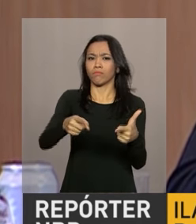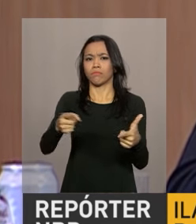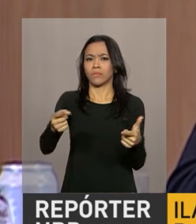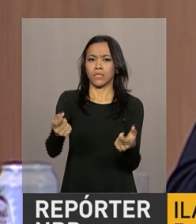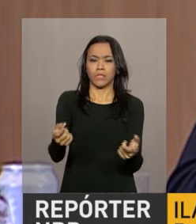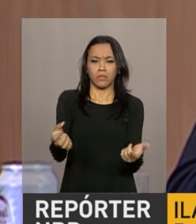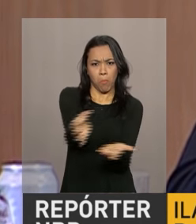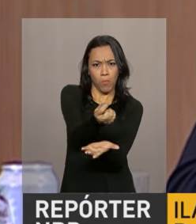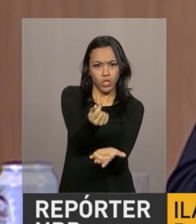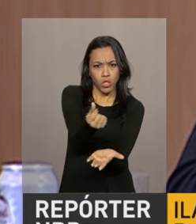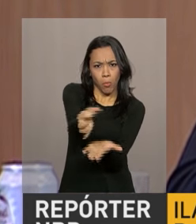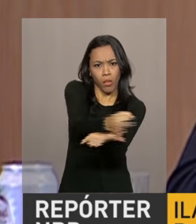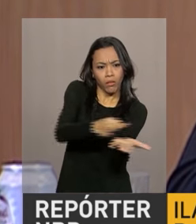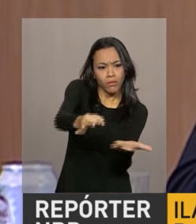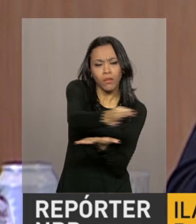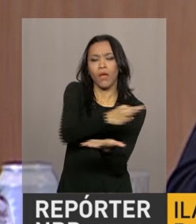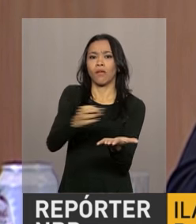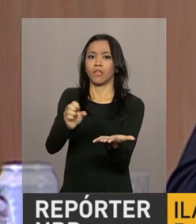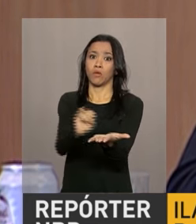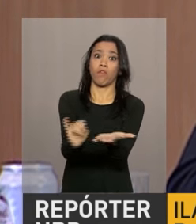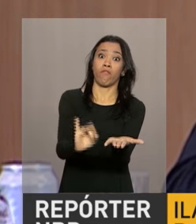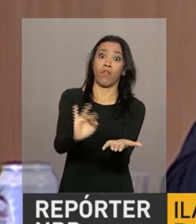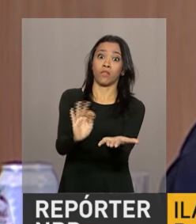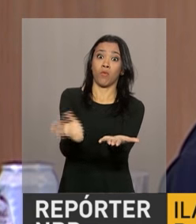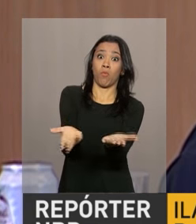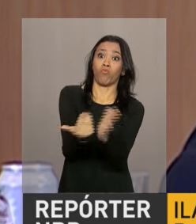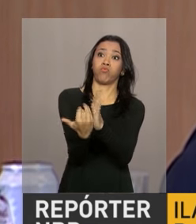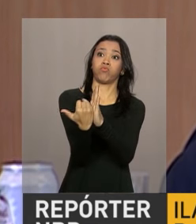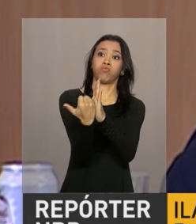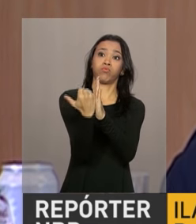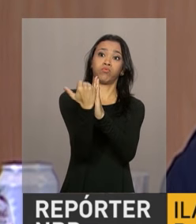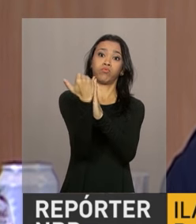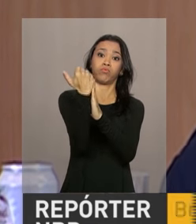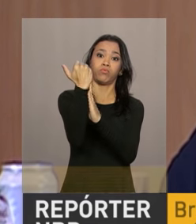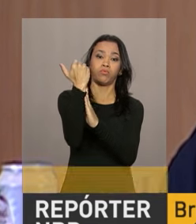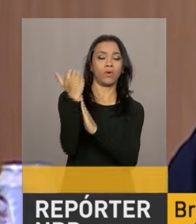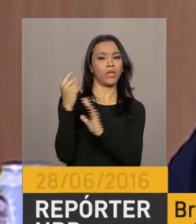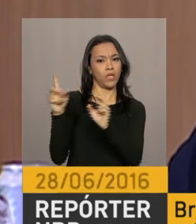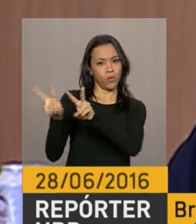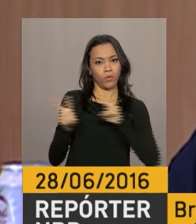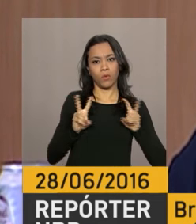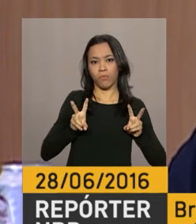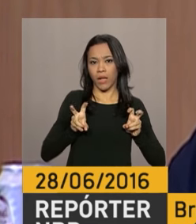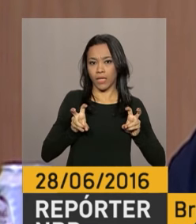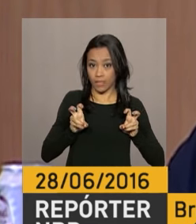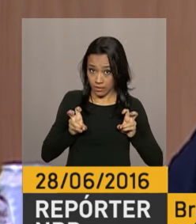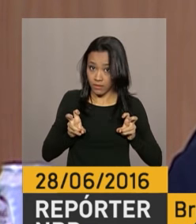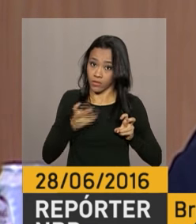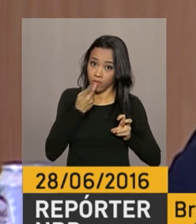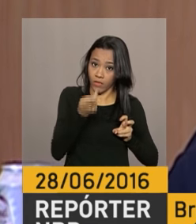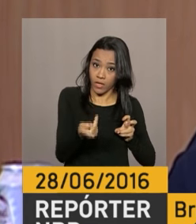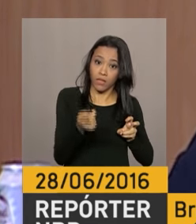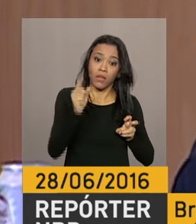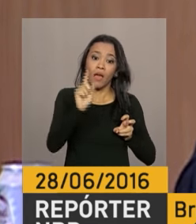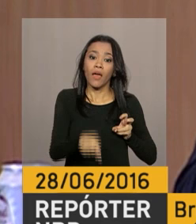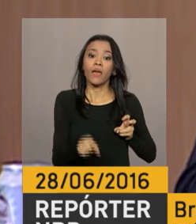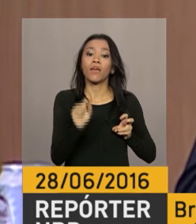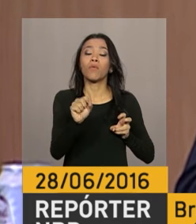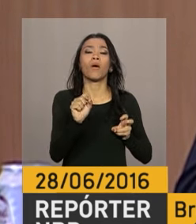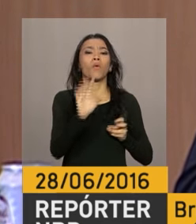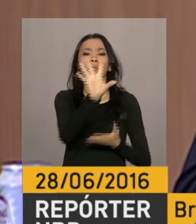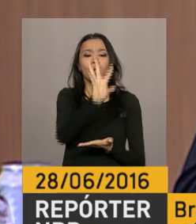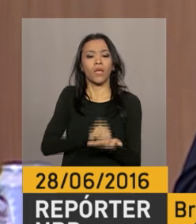para fora do intervalo de confiança da meta, e aqui eu faço um parênteses, fora do intervalo de confiança da meta, como